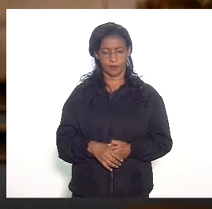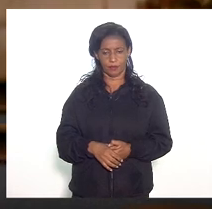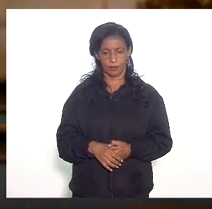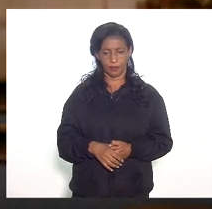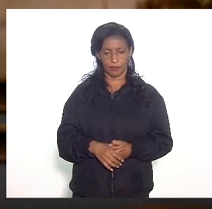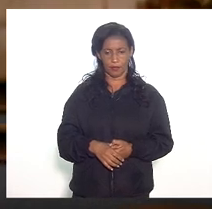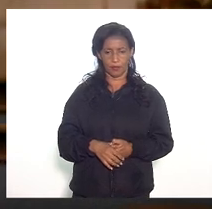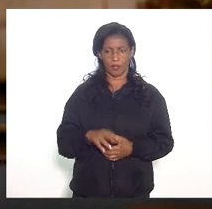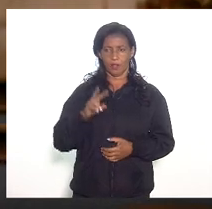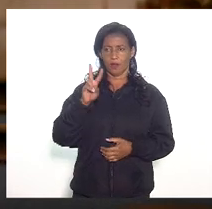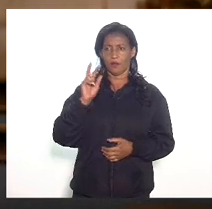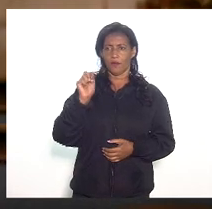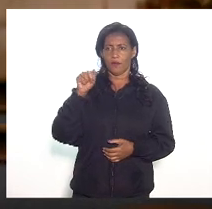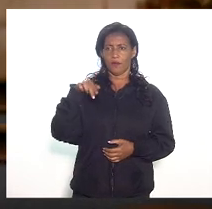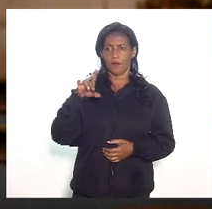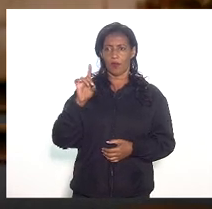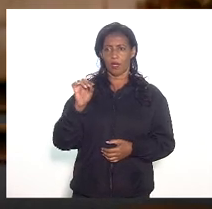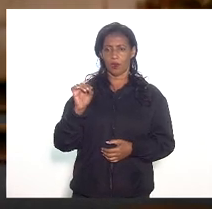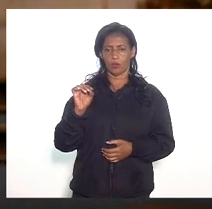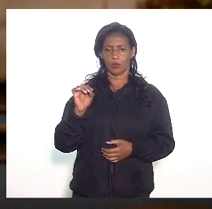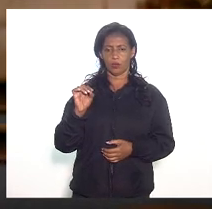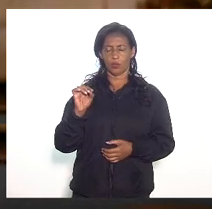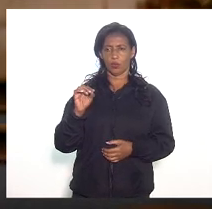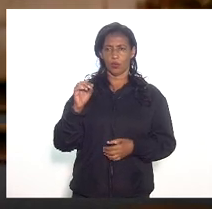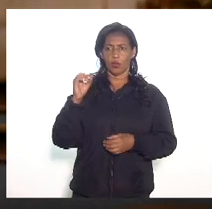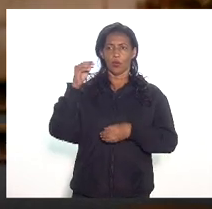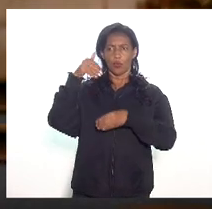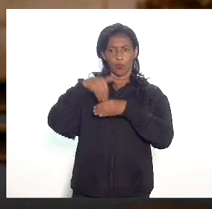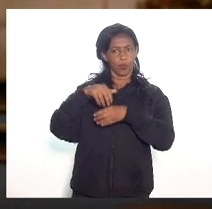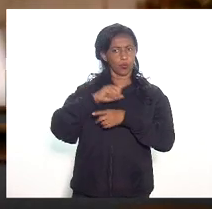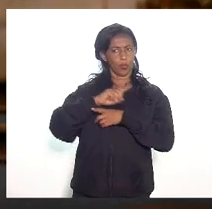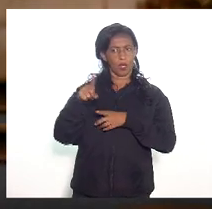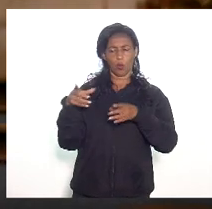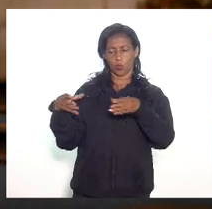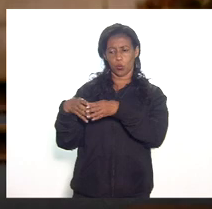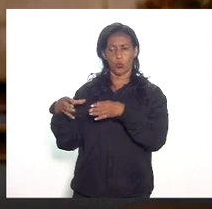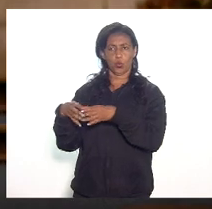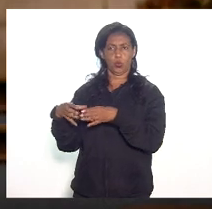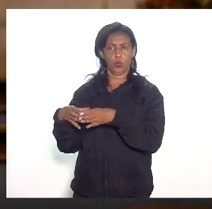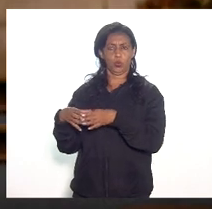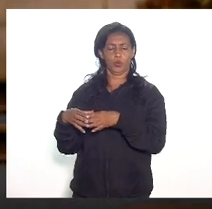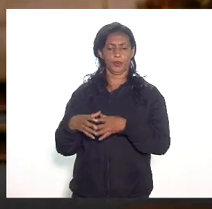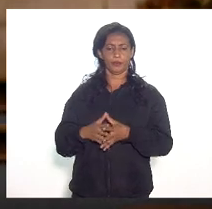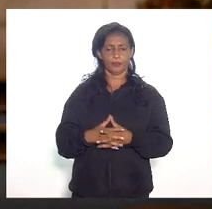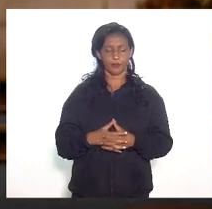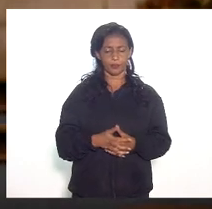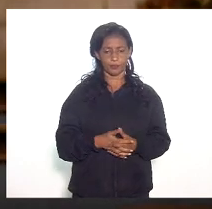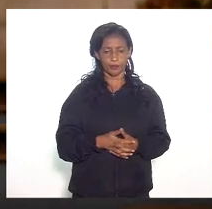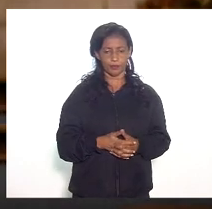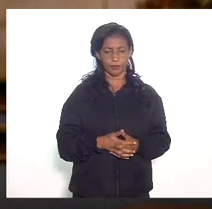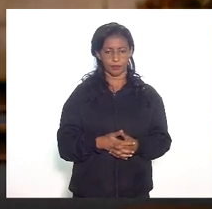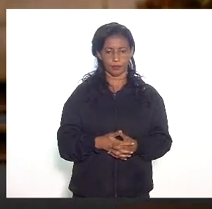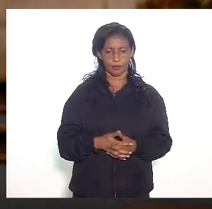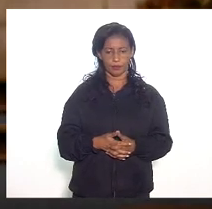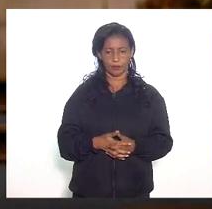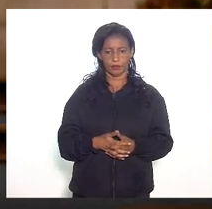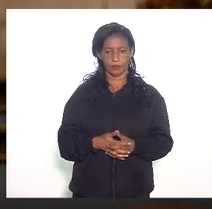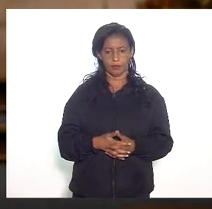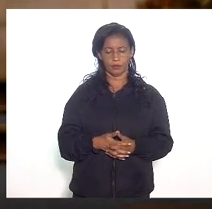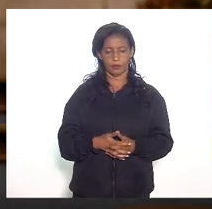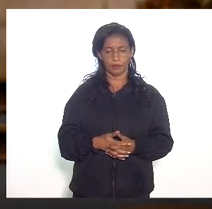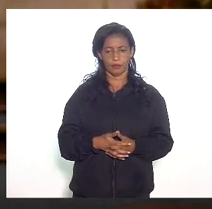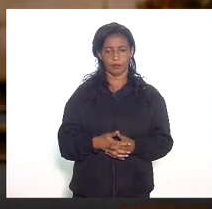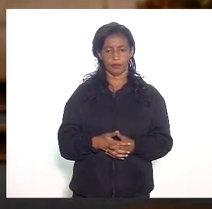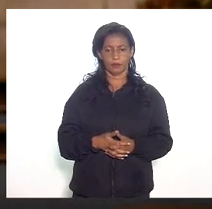Vandro Família votou não no grupo é porque eu tô com o papel do grupo aqui e na segunda chamada vou rodar